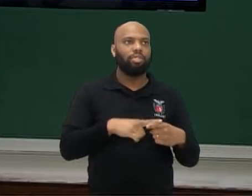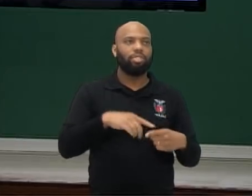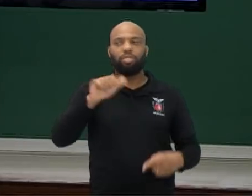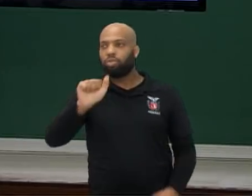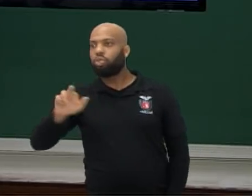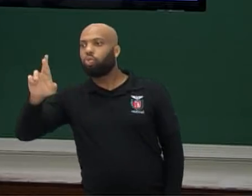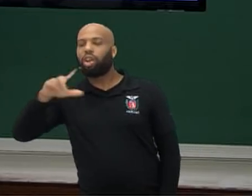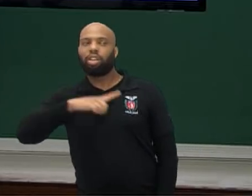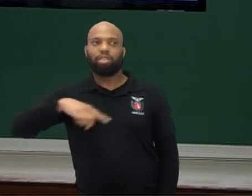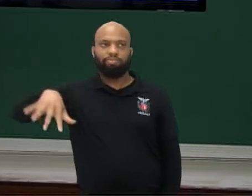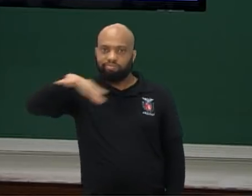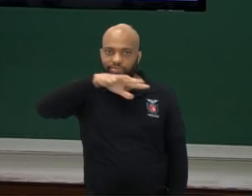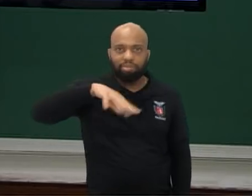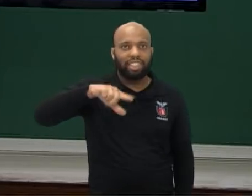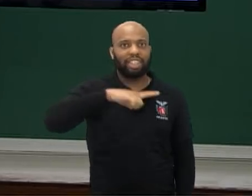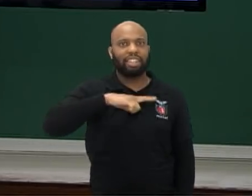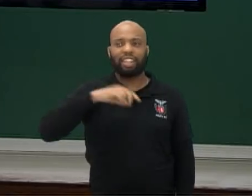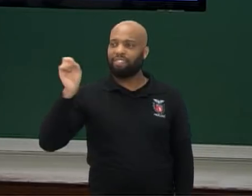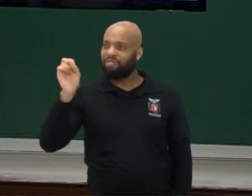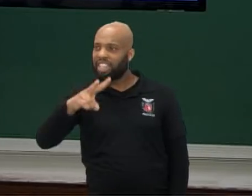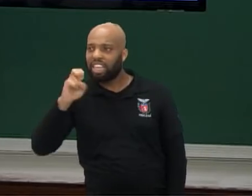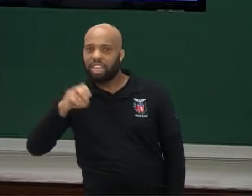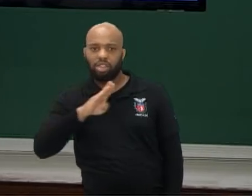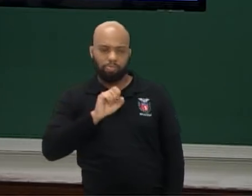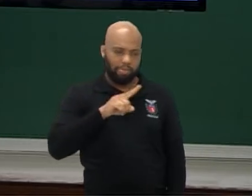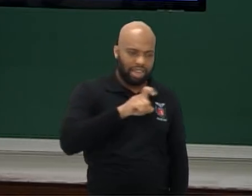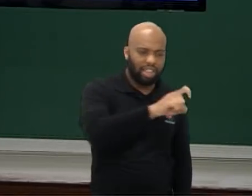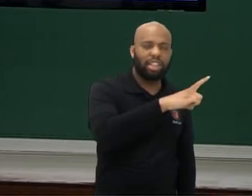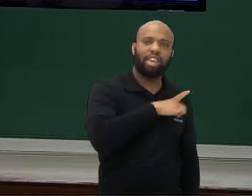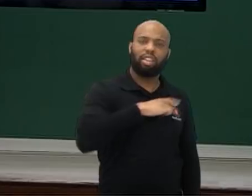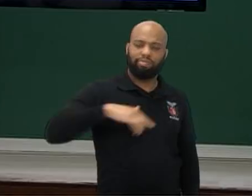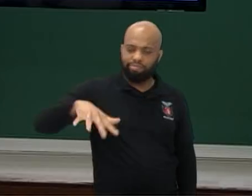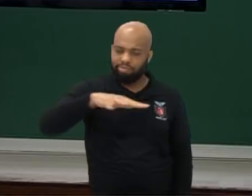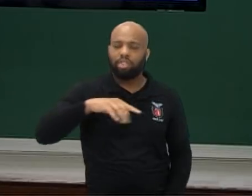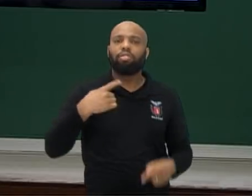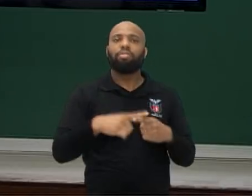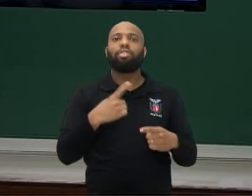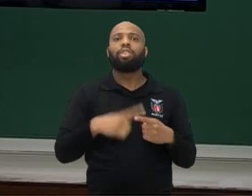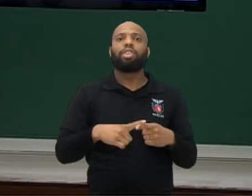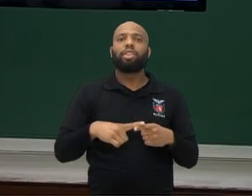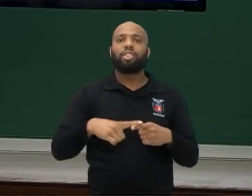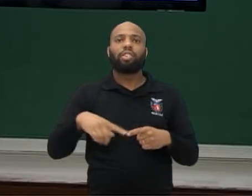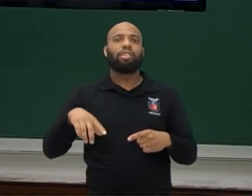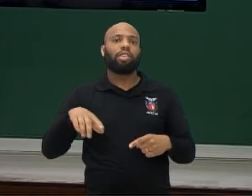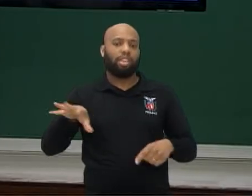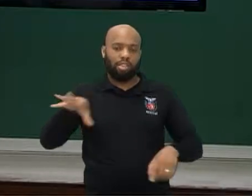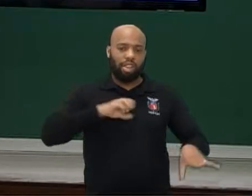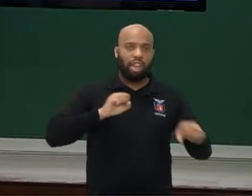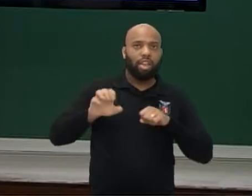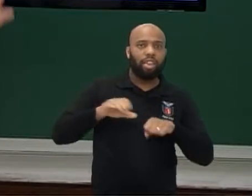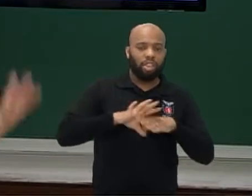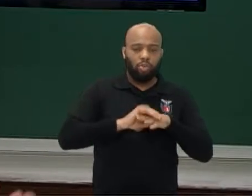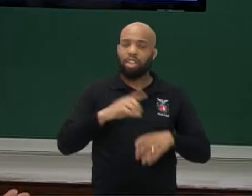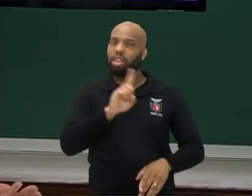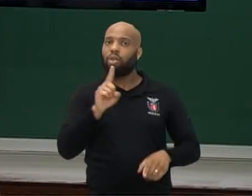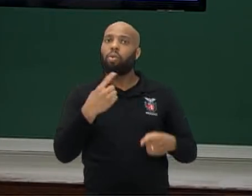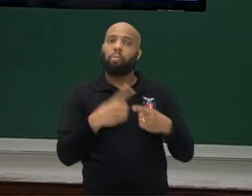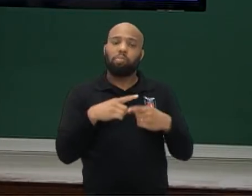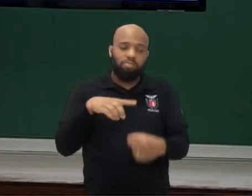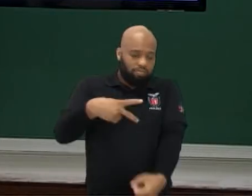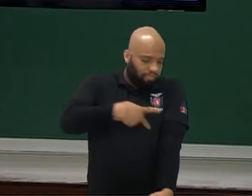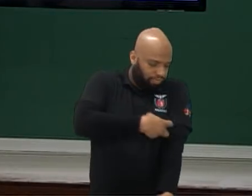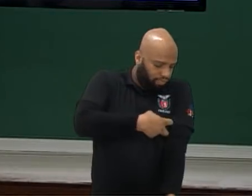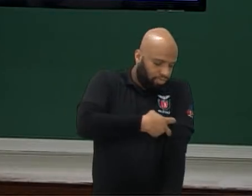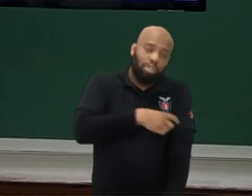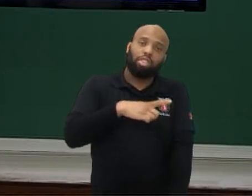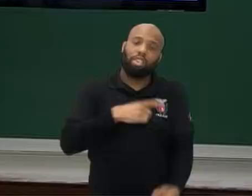está cheio, pessoal, desses micro-organismos. Por que a gente não fica doente? Porque a gente está vacinado, porque a gente